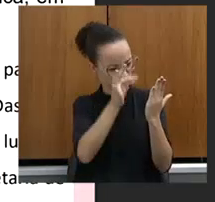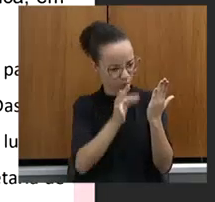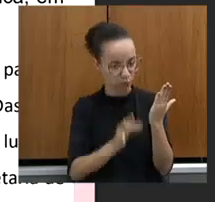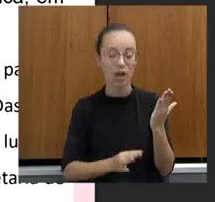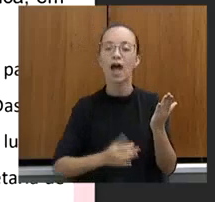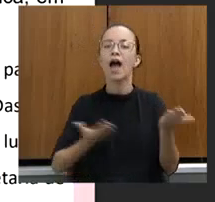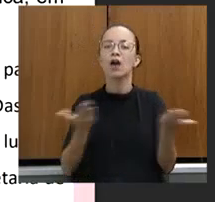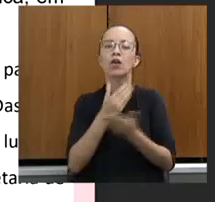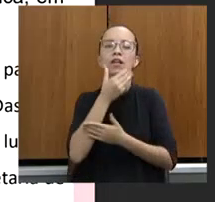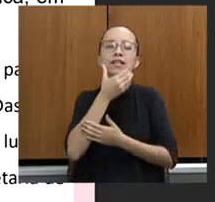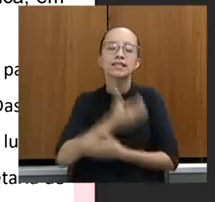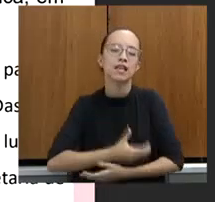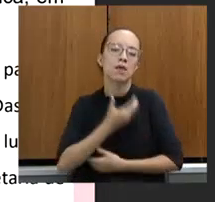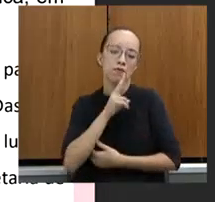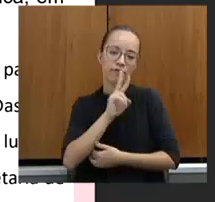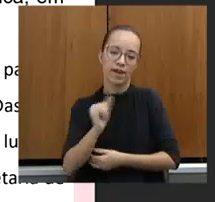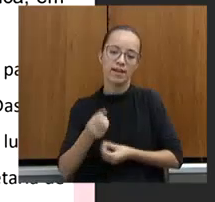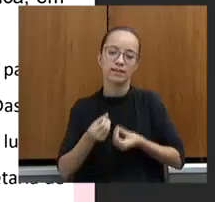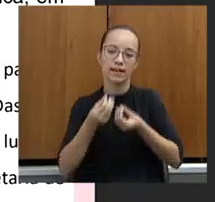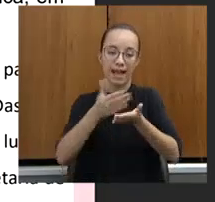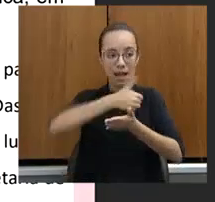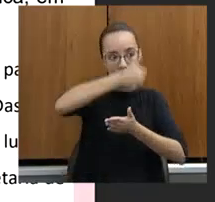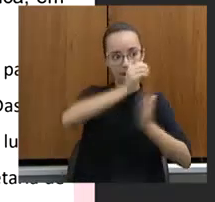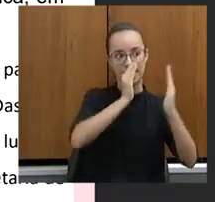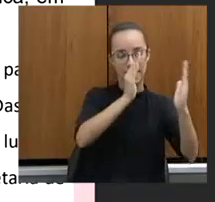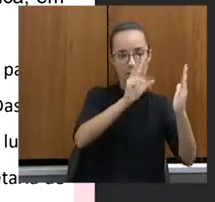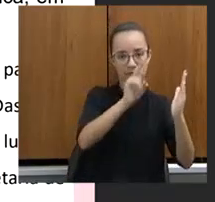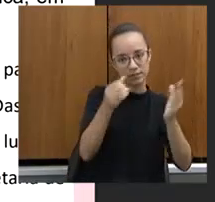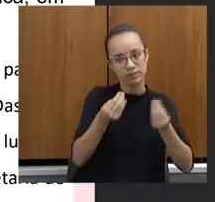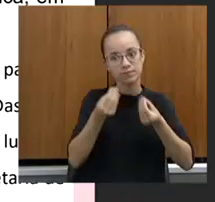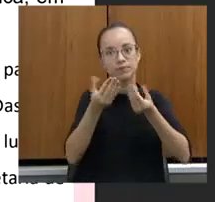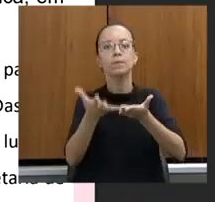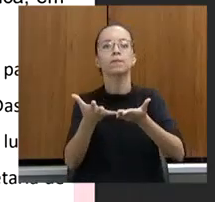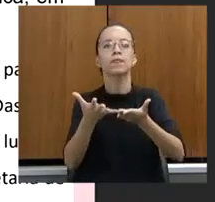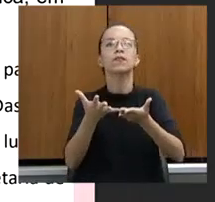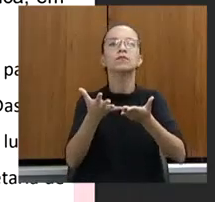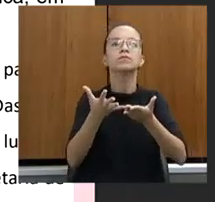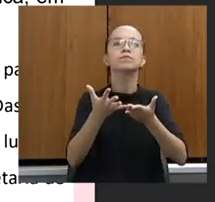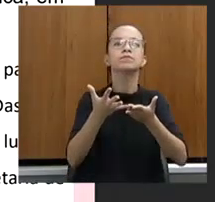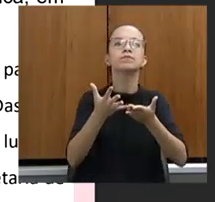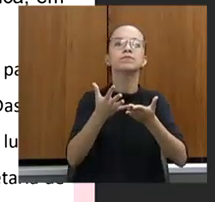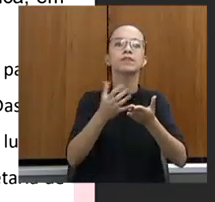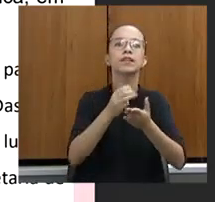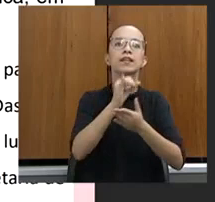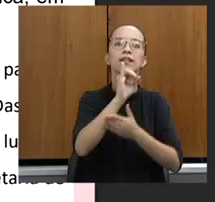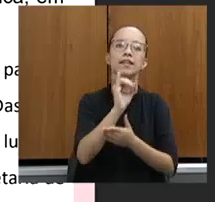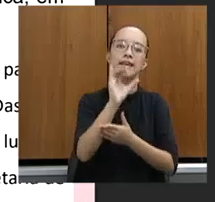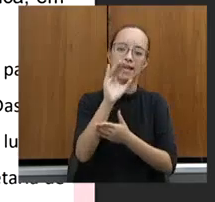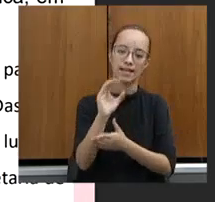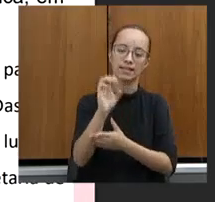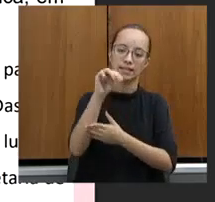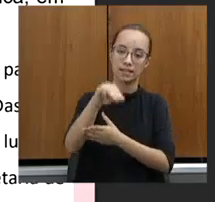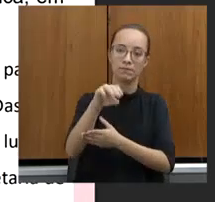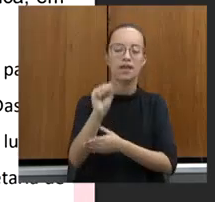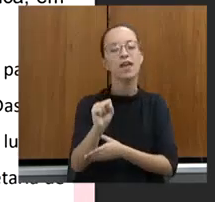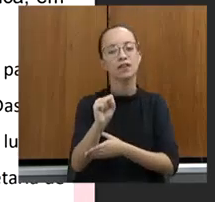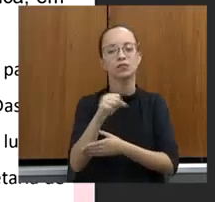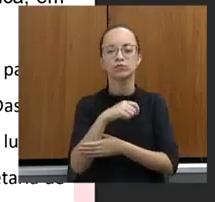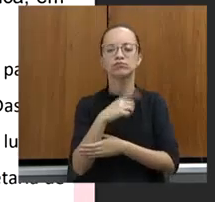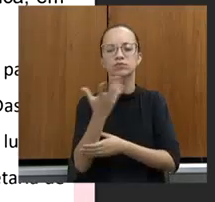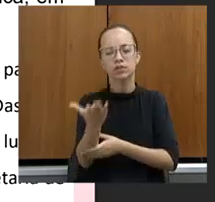a primeira etapa só essa primeira etapa da revisão do RC do regulamento SMS ela vai trazer uma